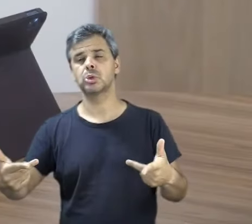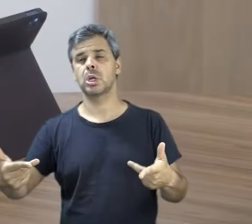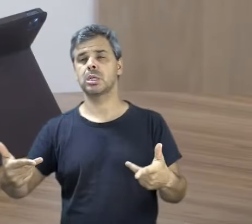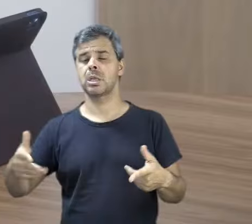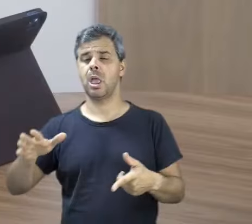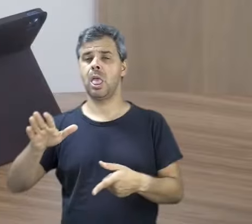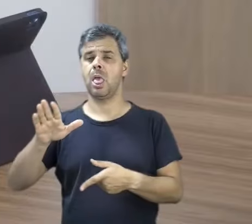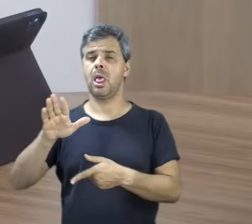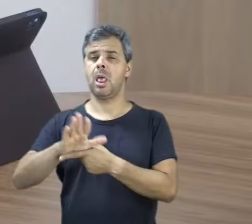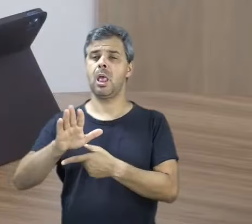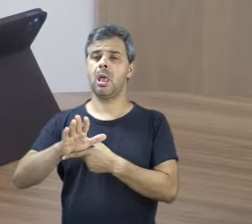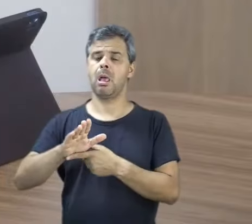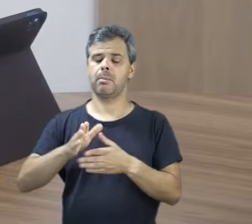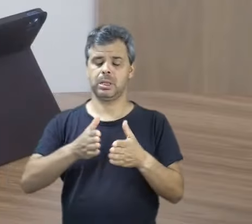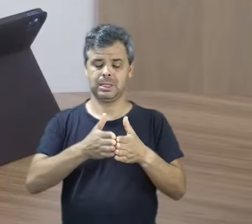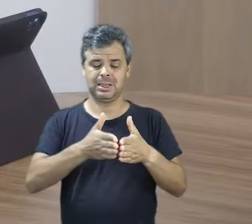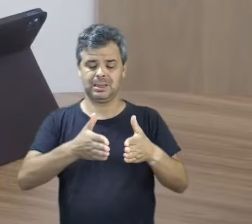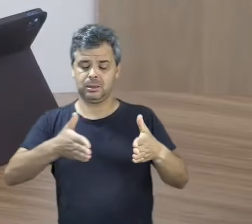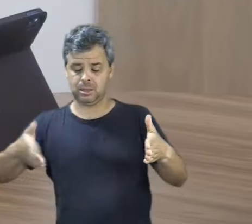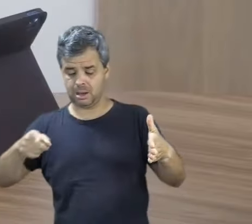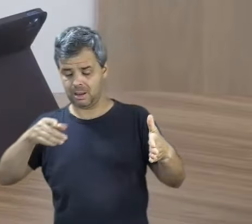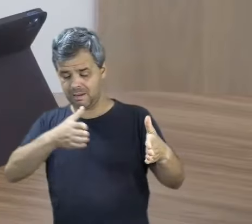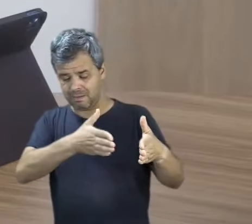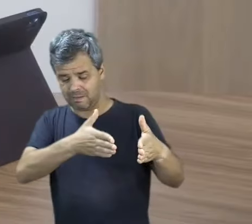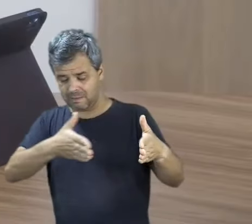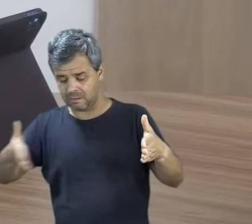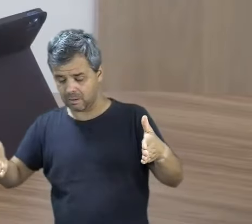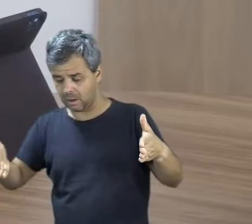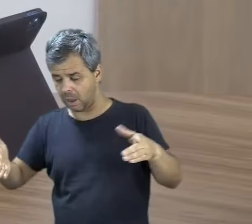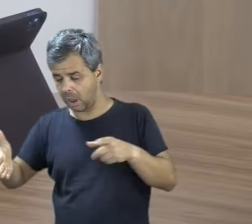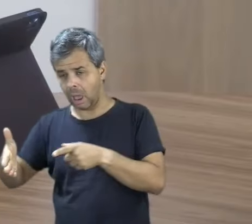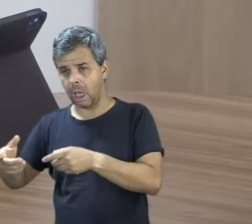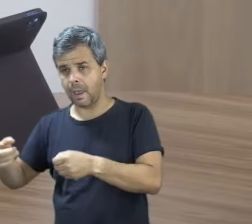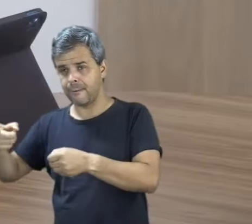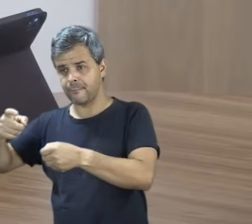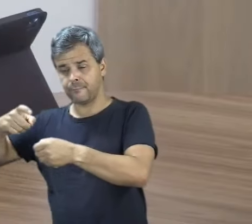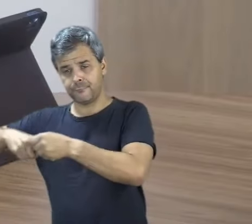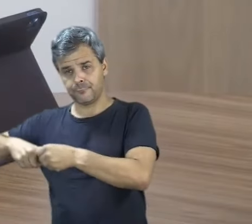contribuiu para esse intervalo, e quando a gente volta